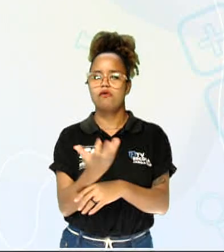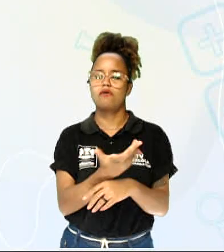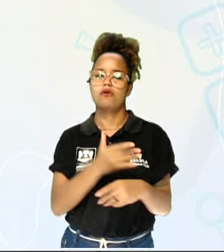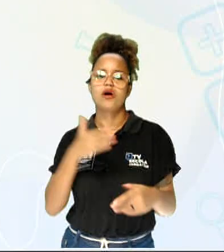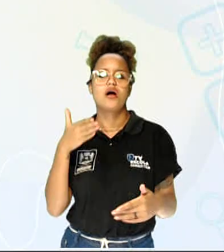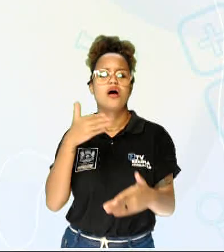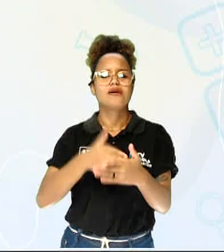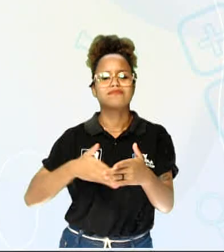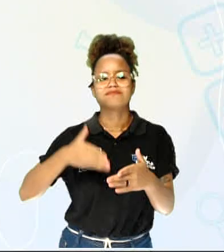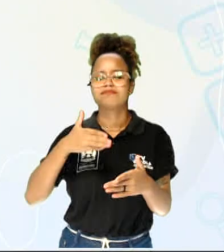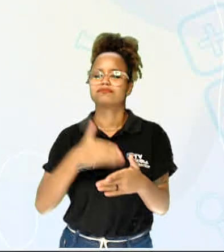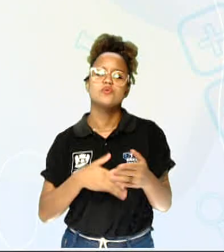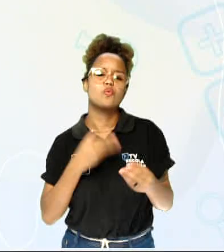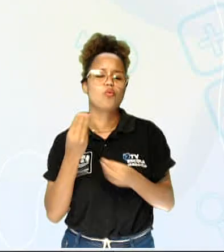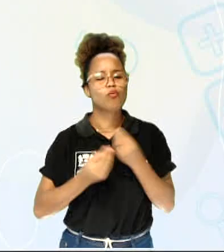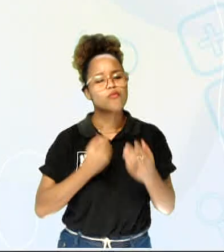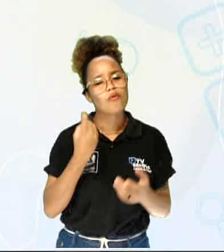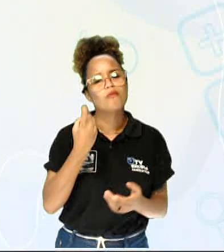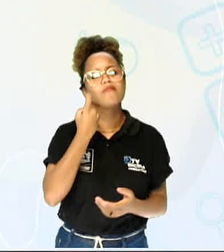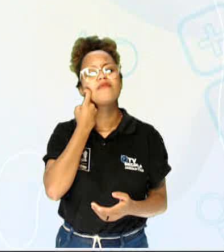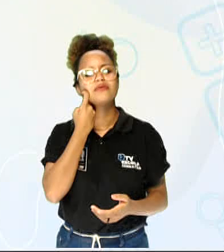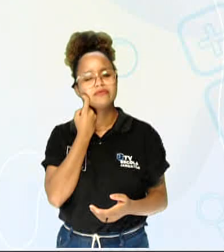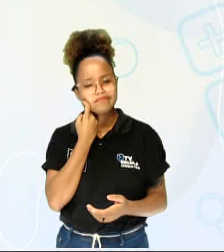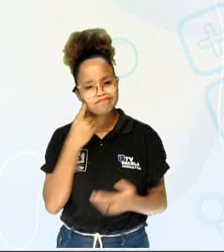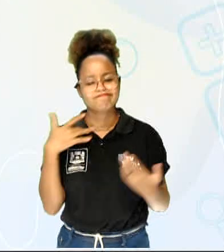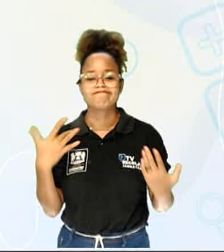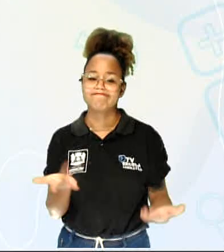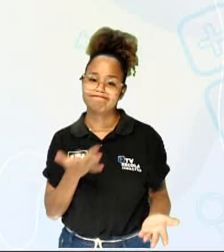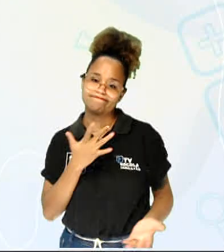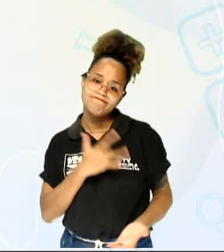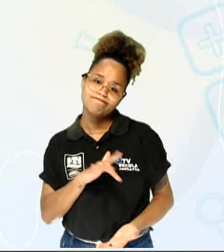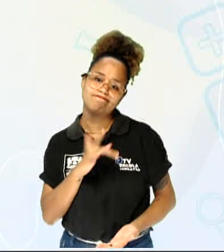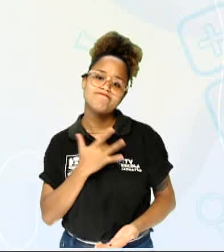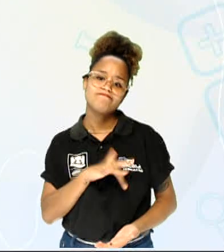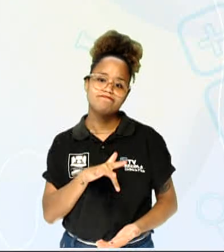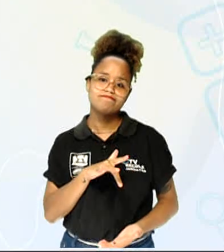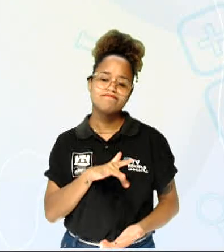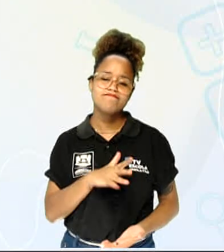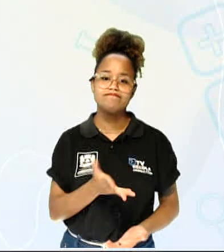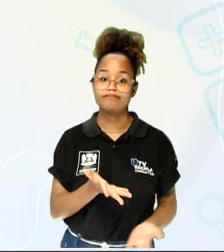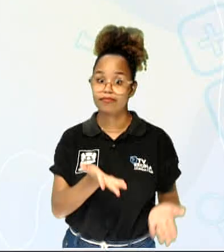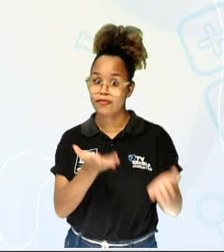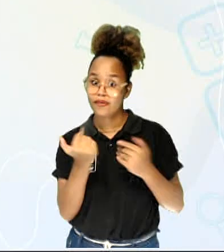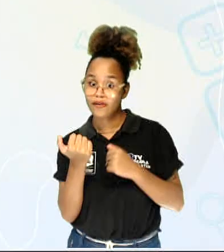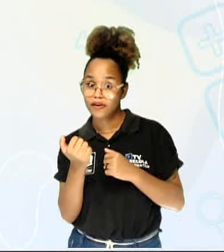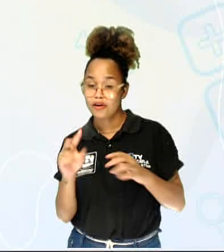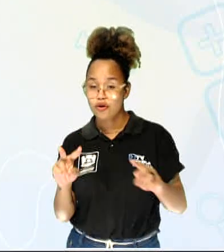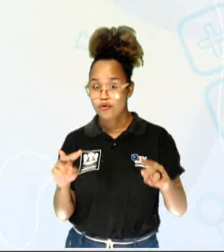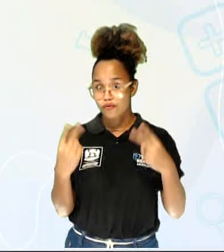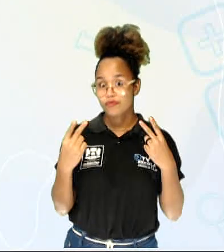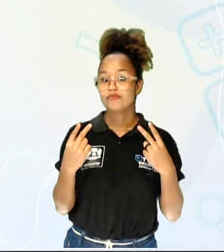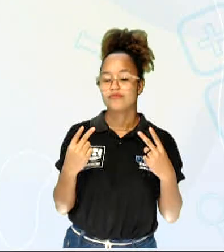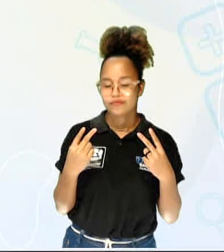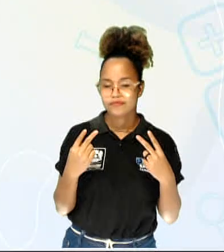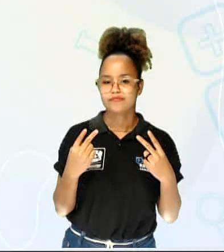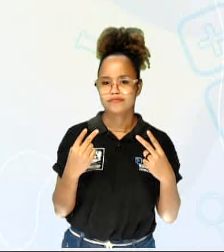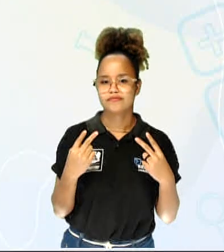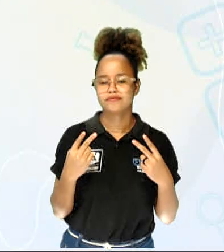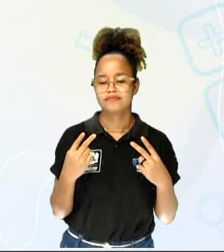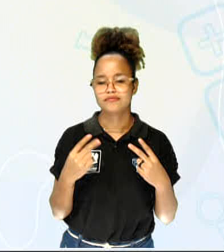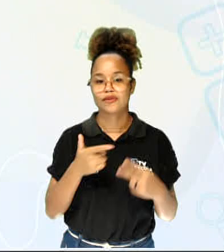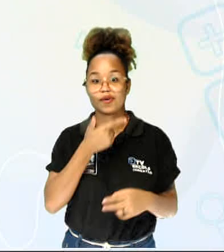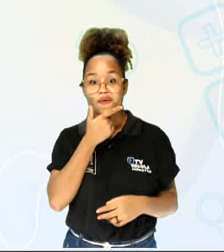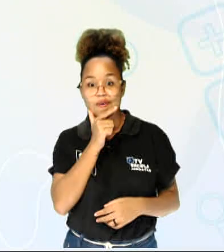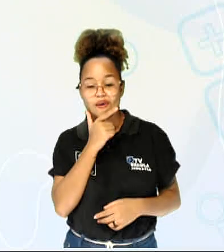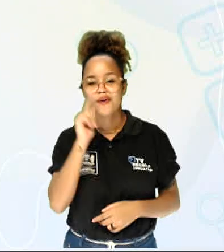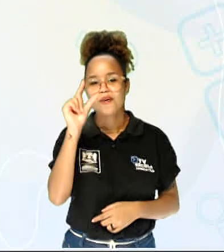atrapalhando os peixinhos. Coitadinhos. Vem cá, volta aqui para olhar para a tia